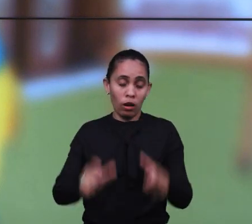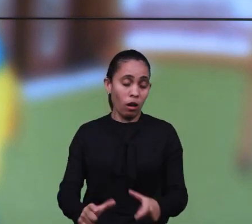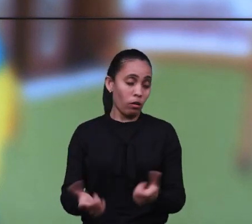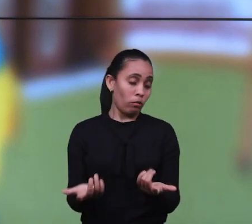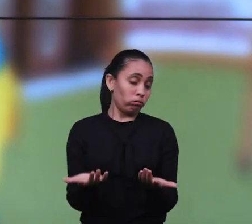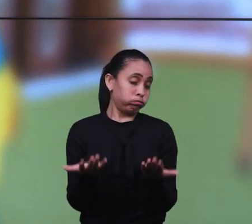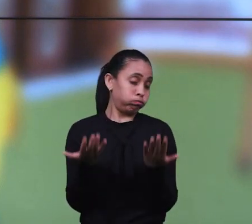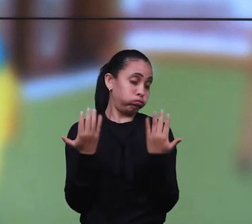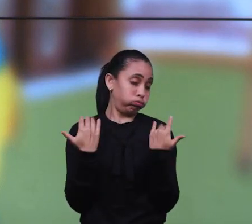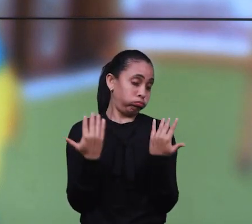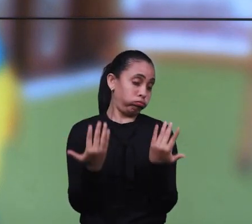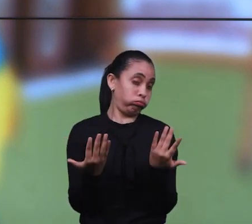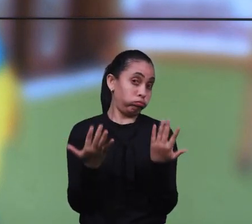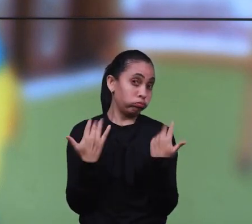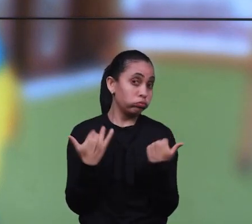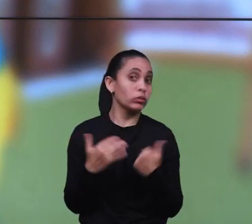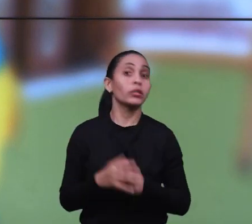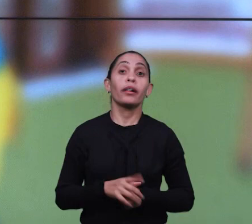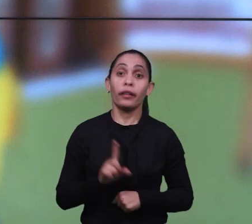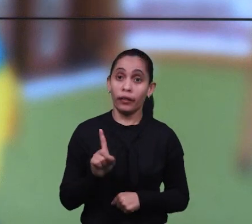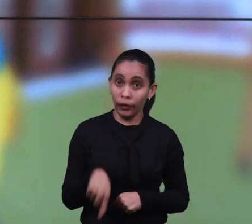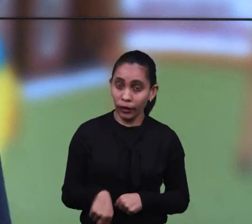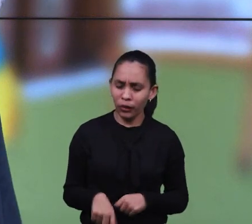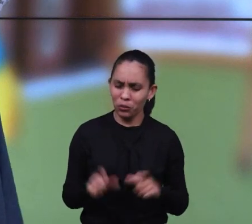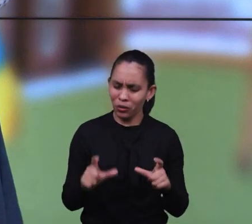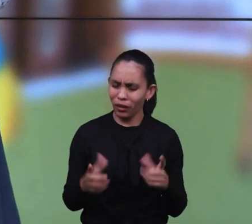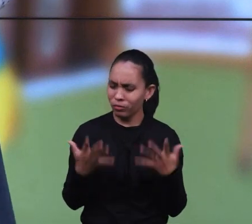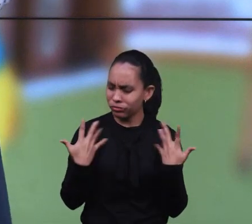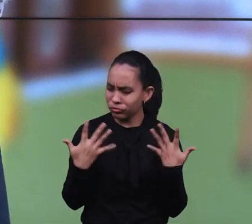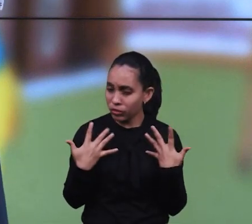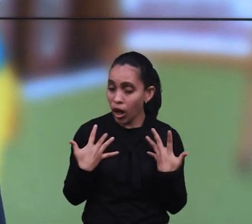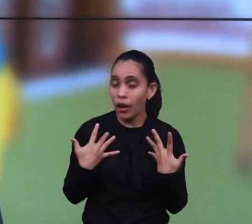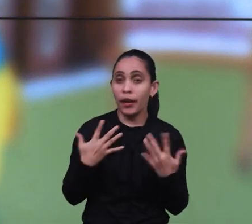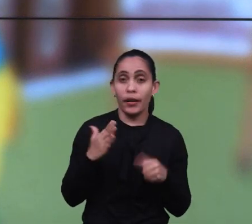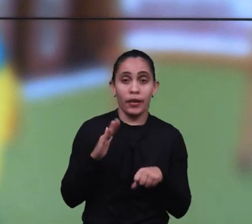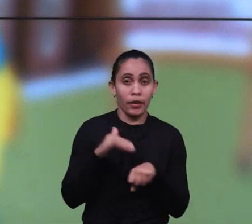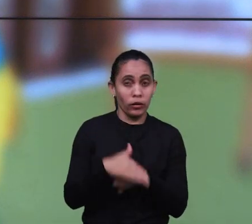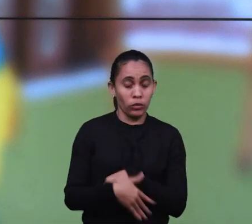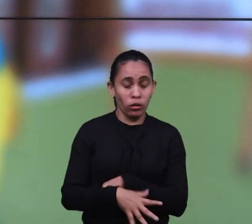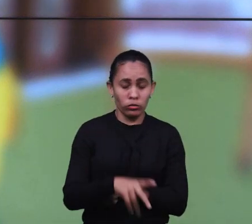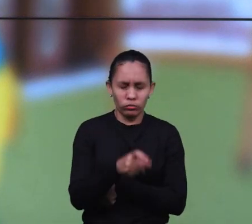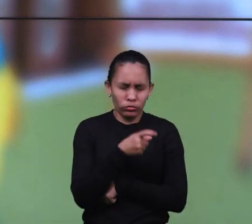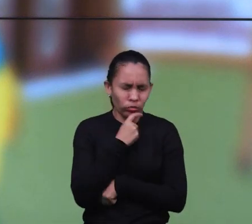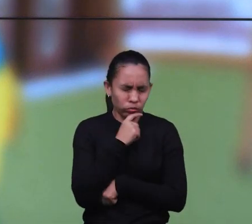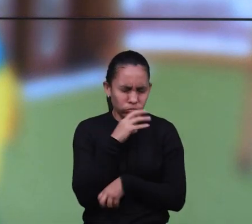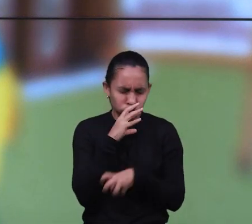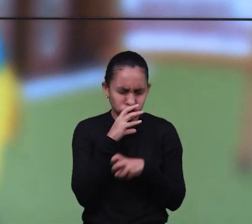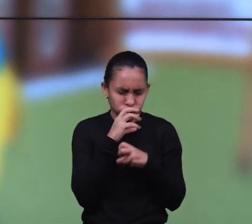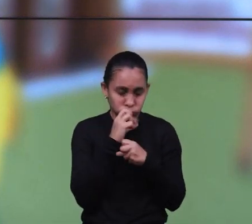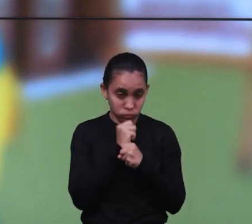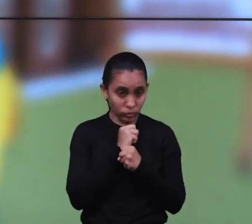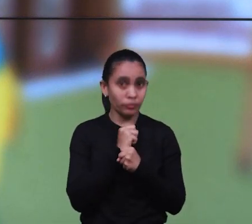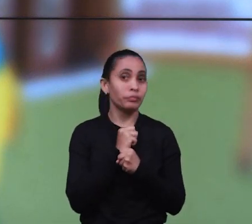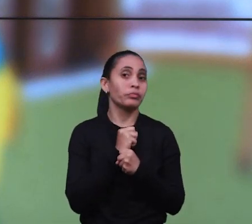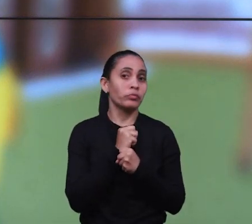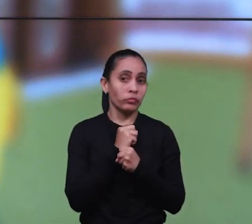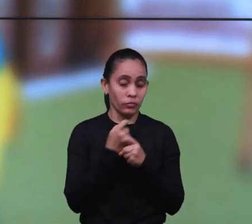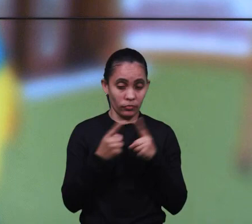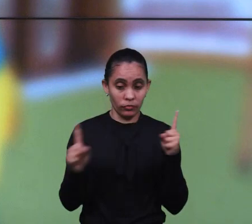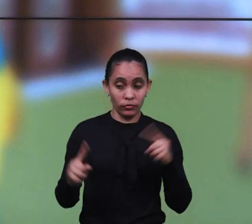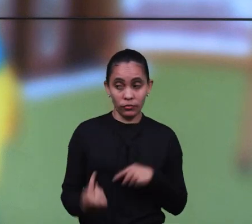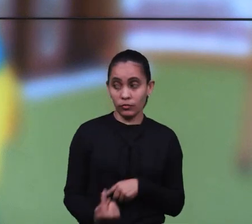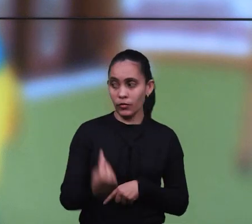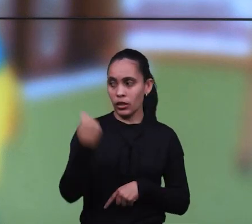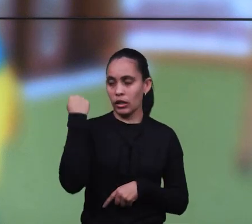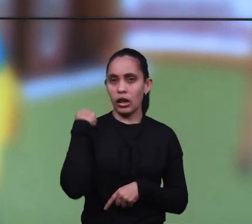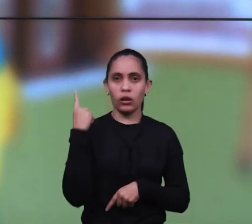era muito quente, é uma terra quente. É quente, às vezes no inverno muito fria, é uma terra meio